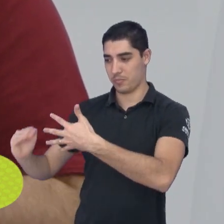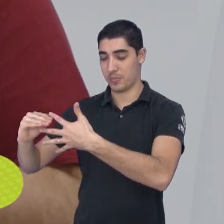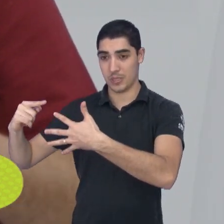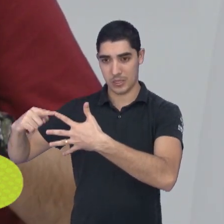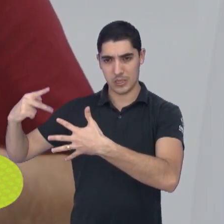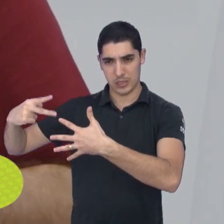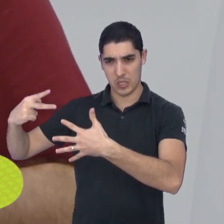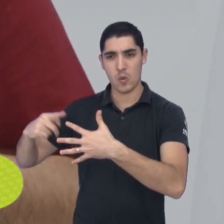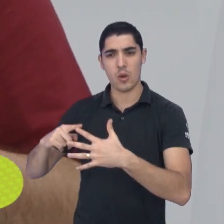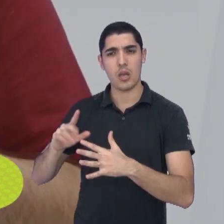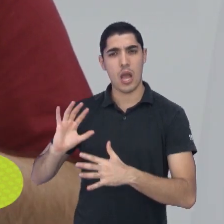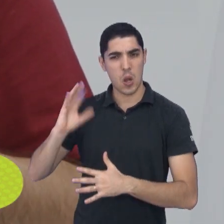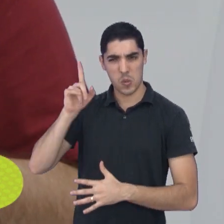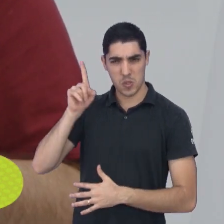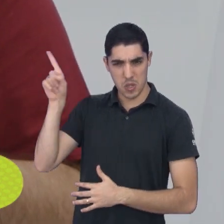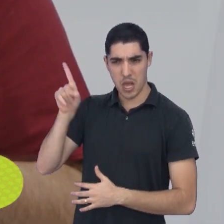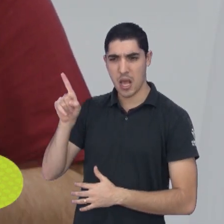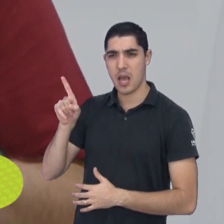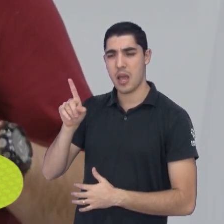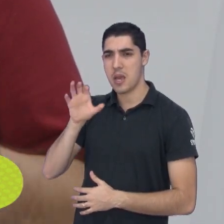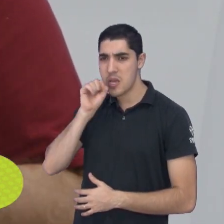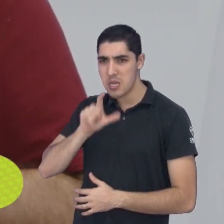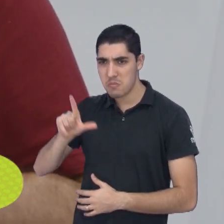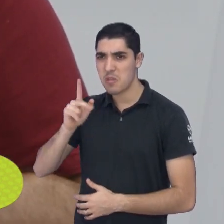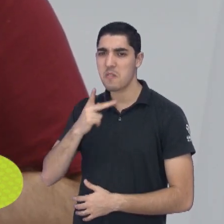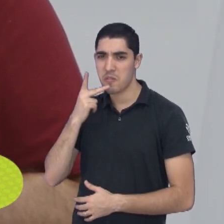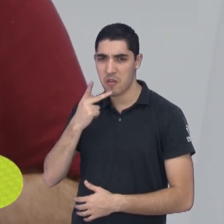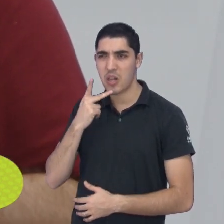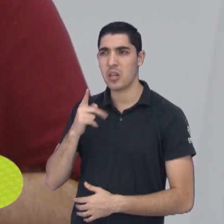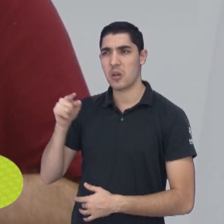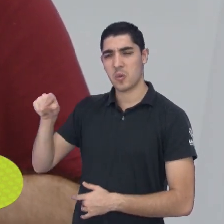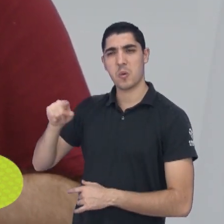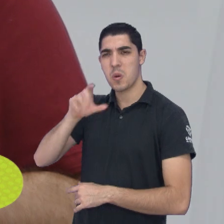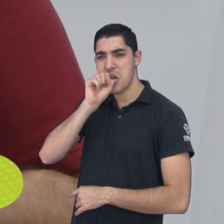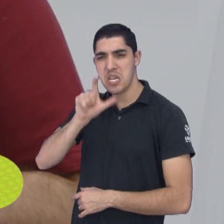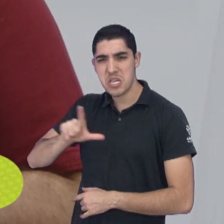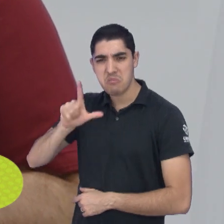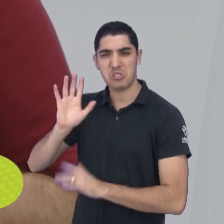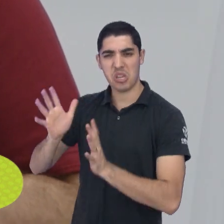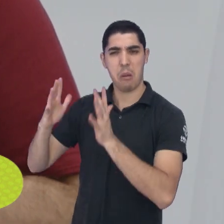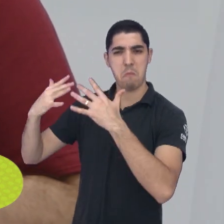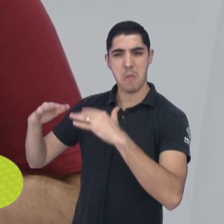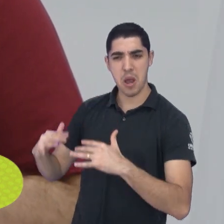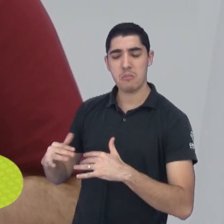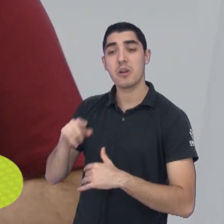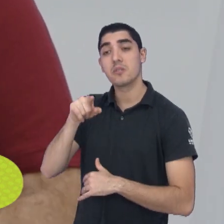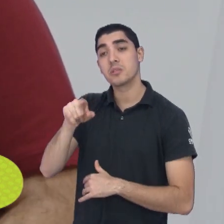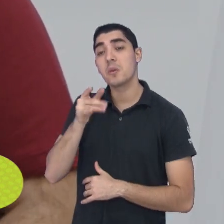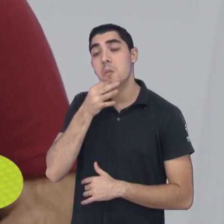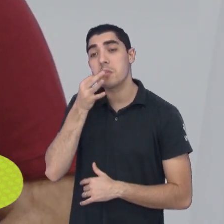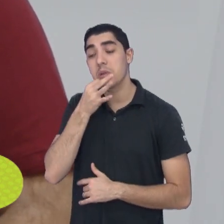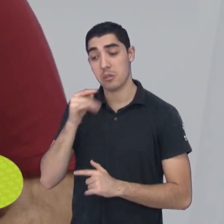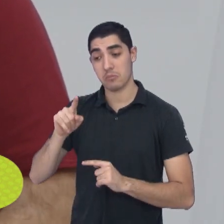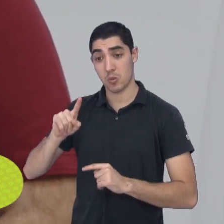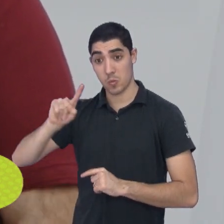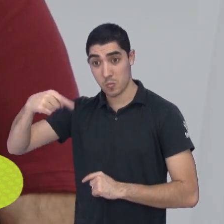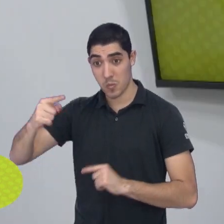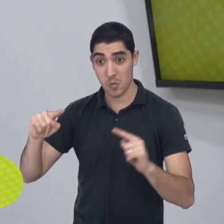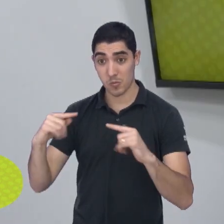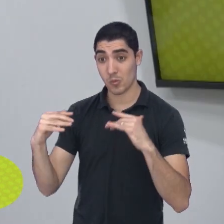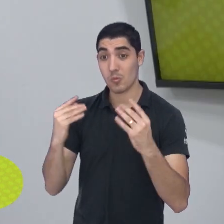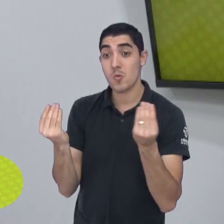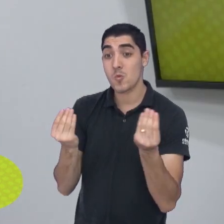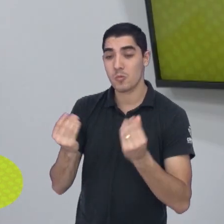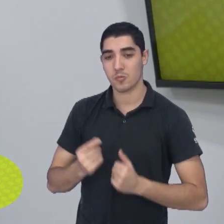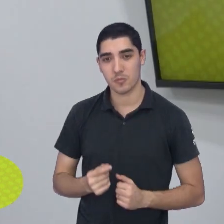meio conturbado. A imprensa de lá está falando sobre a queda de rendimento deles e tudo mais. O que dá para falar dessa Inter que vocês vão enfrentar sábado? Eu acho que a